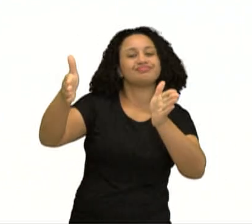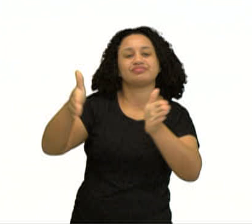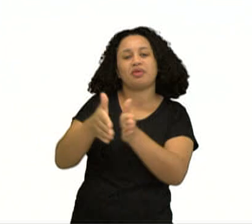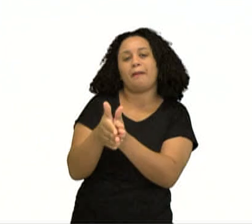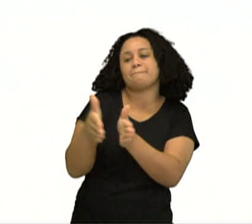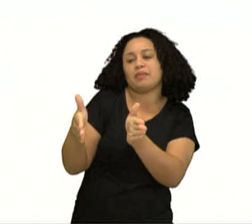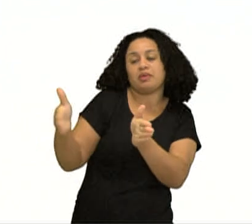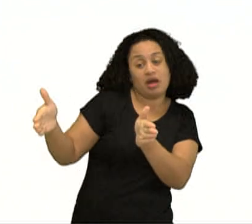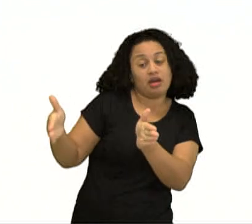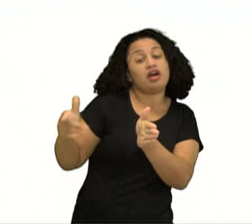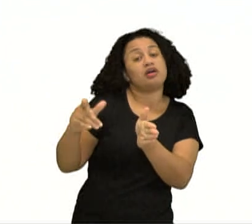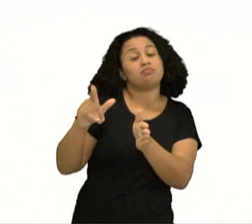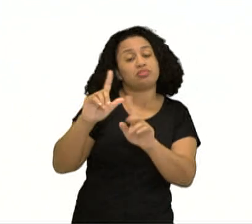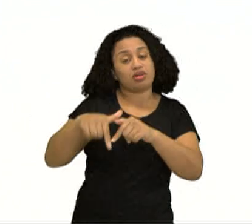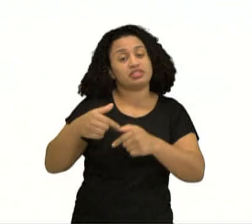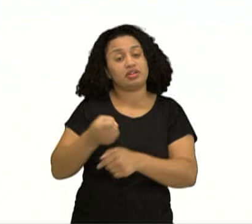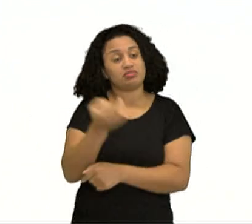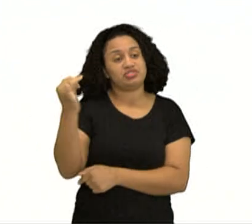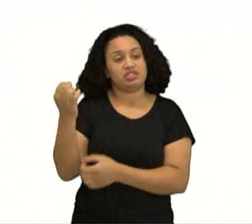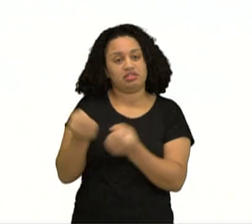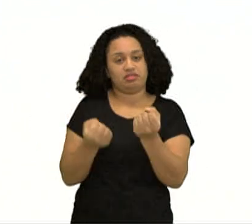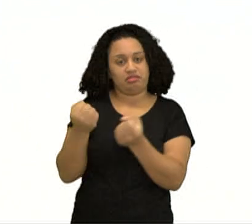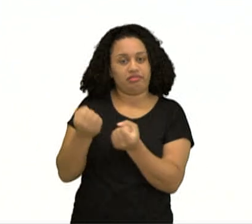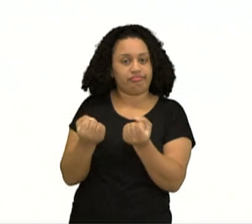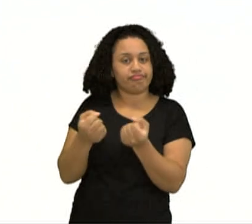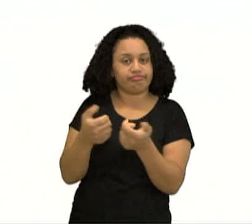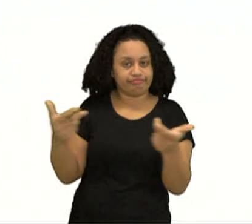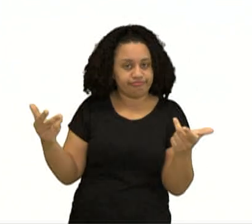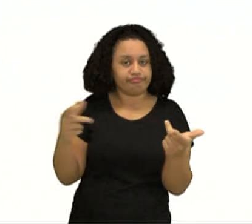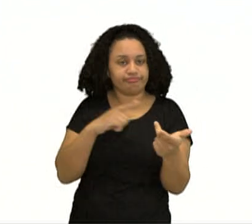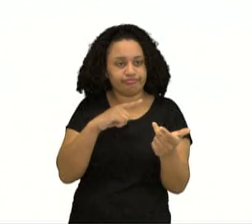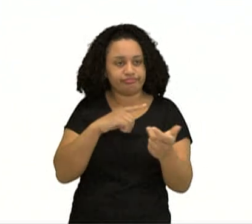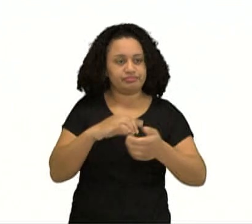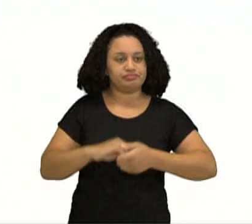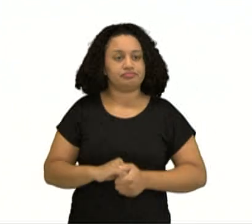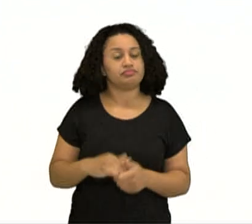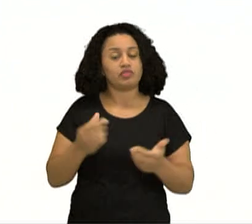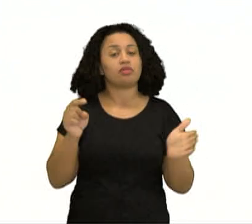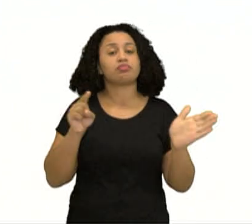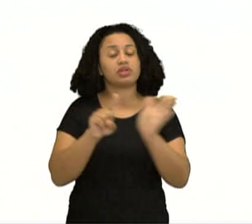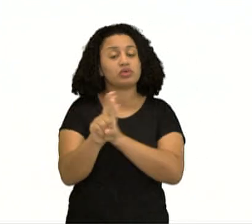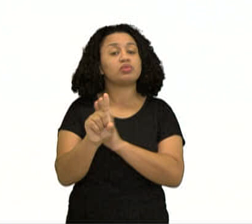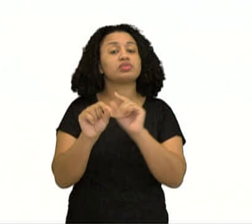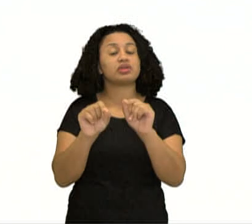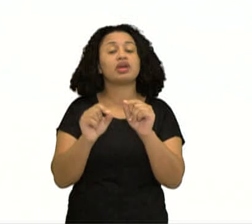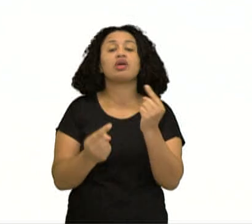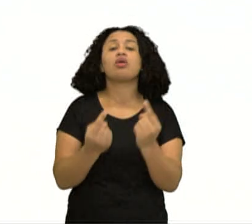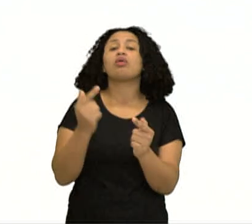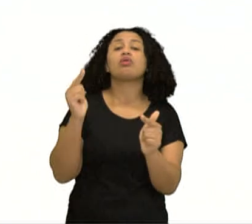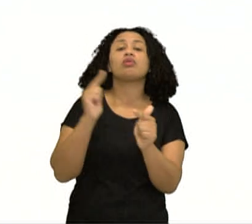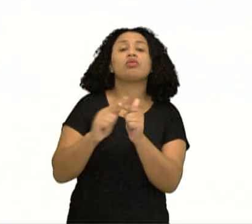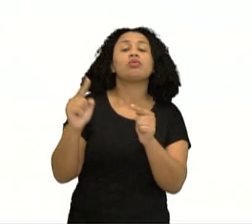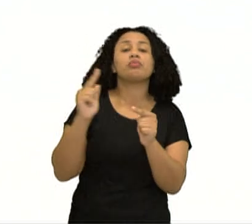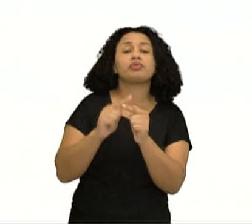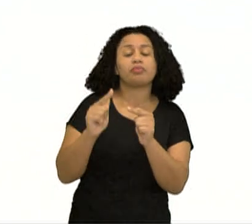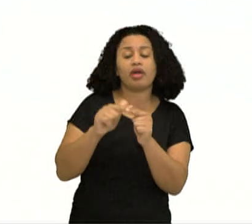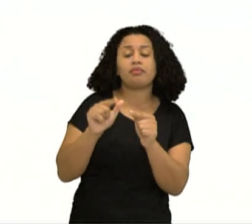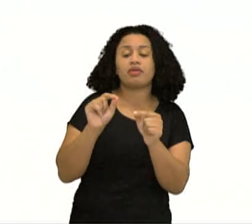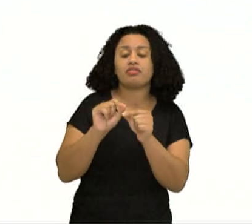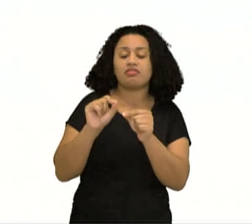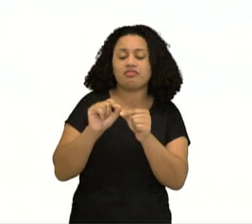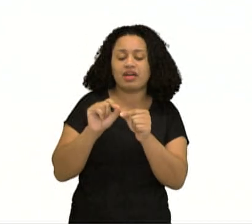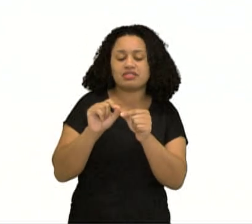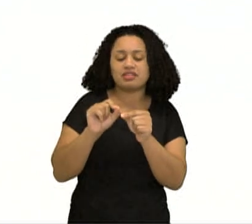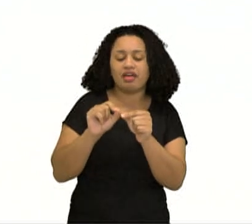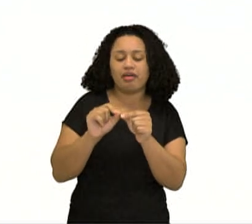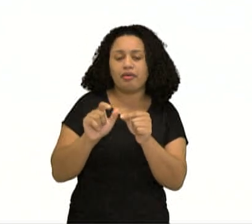proporcionalmente ao número de automóveis. Então, aqui a pergunta: qual o problema que motiva o